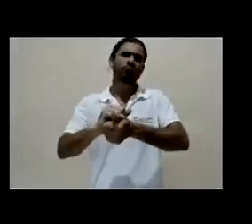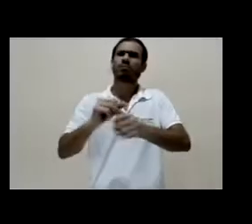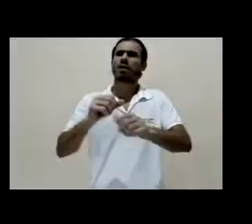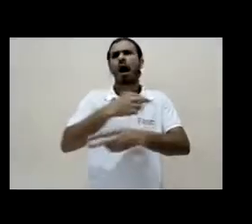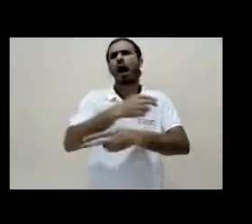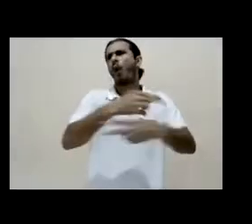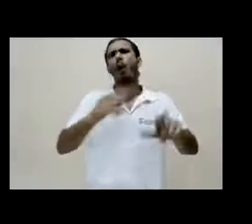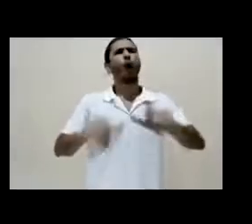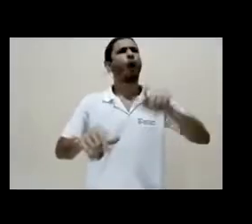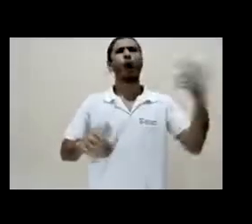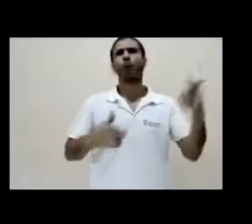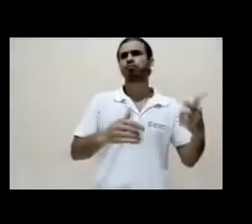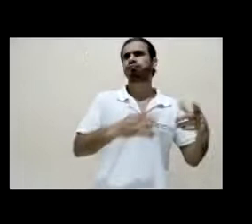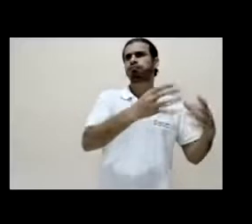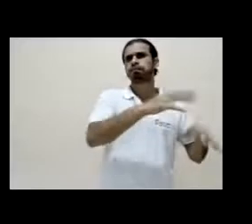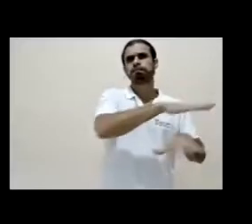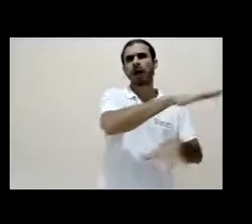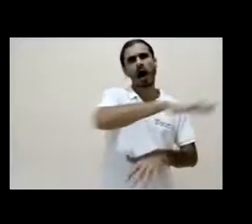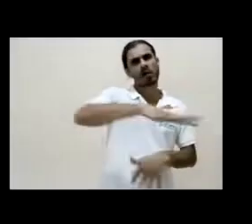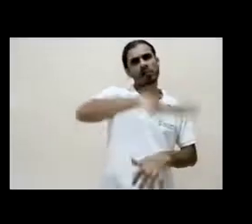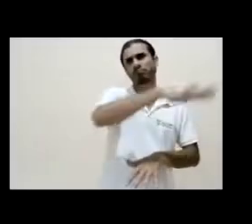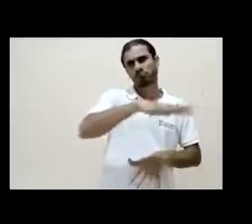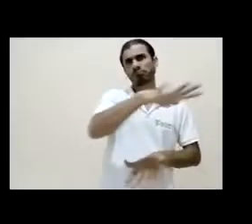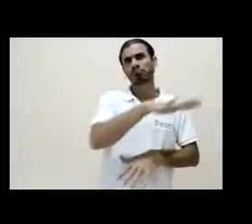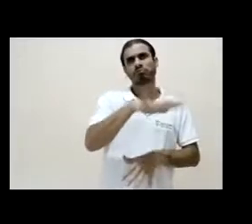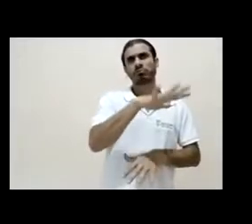dessa área, ok?